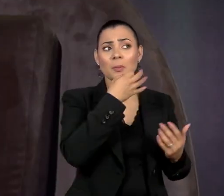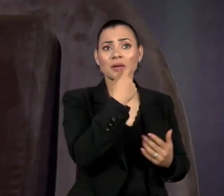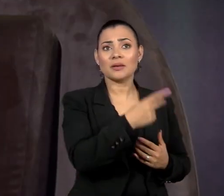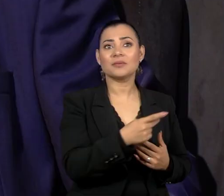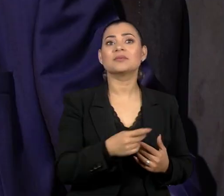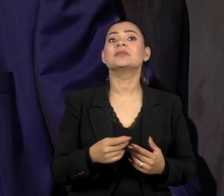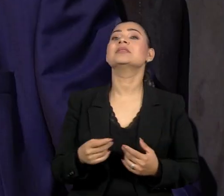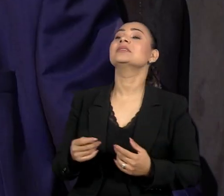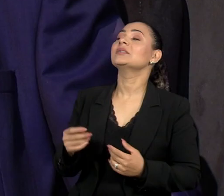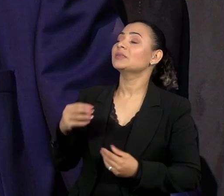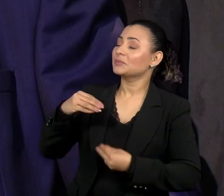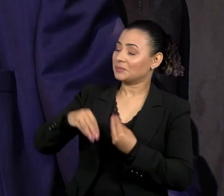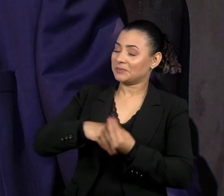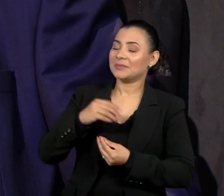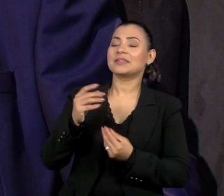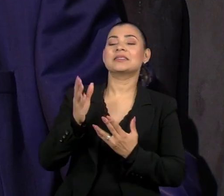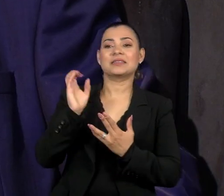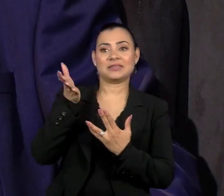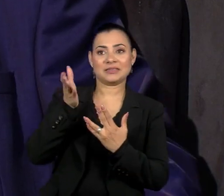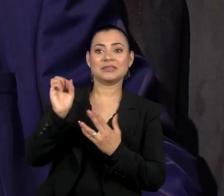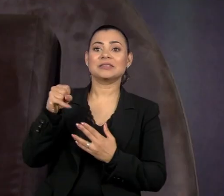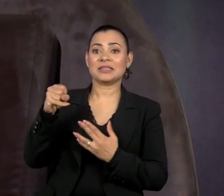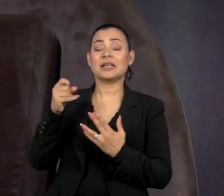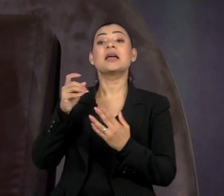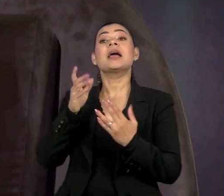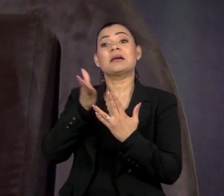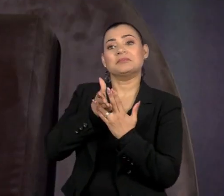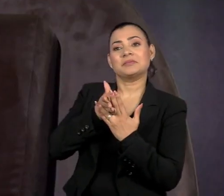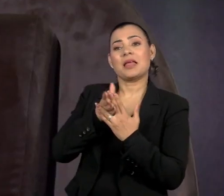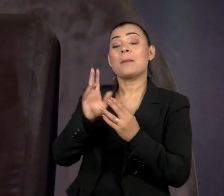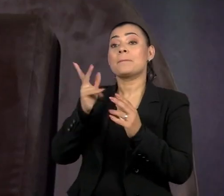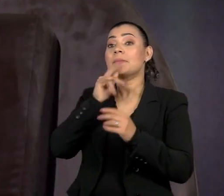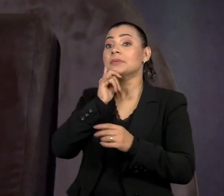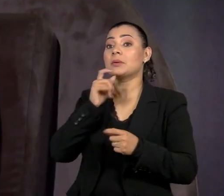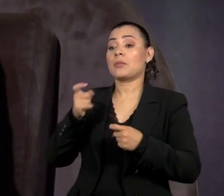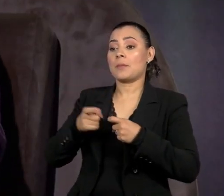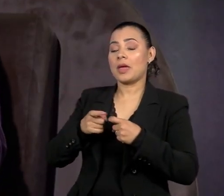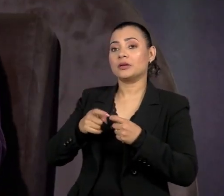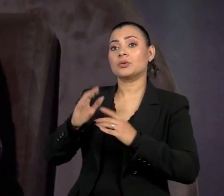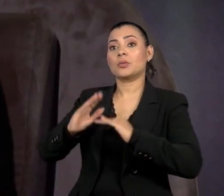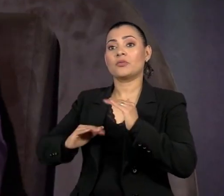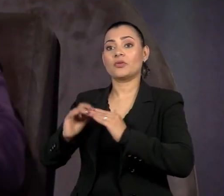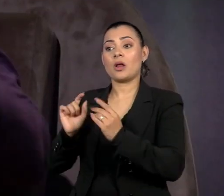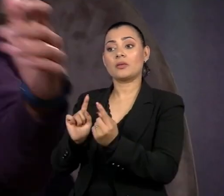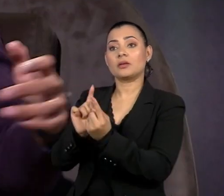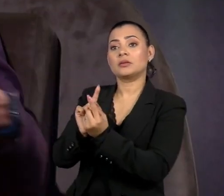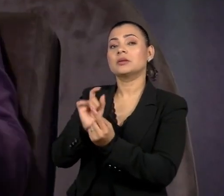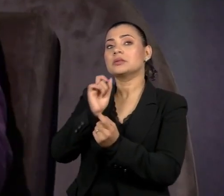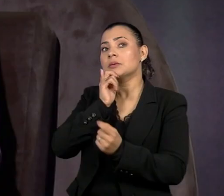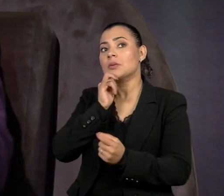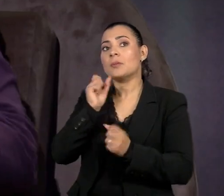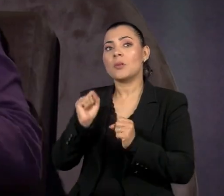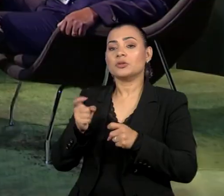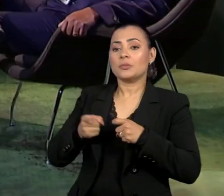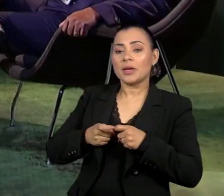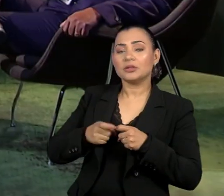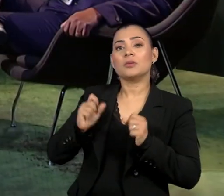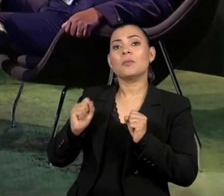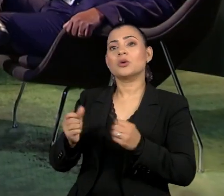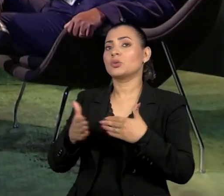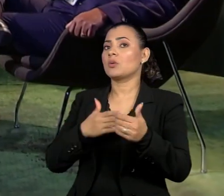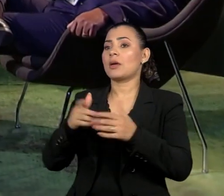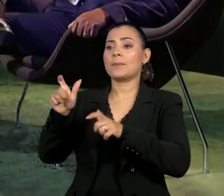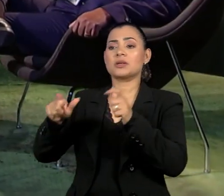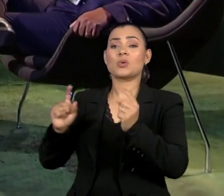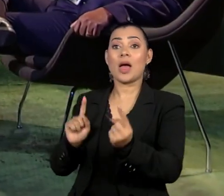não é. É e não é. A gente tem que entender que o profissional, quando ele está ali atendendo, e aí eu estou falando de médico, eu estou falando do Carlos, estou falando de você, estou falando de qualquer